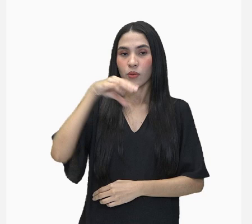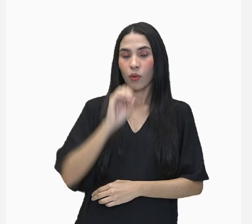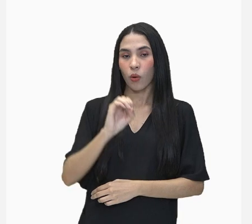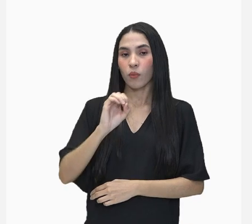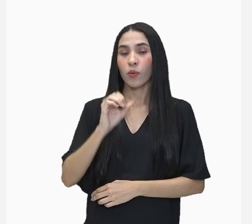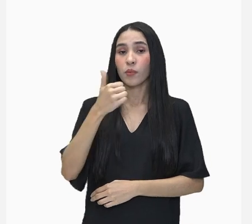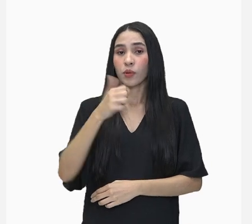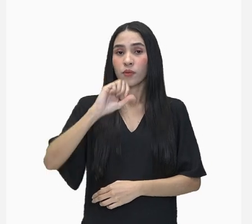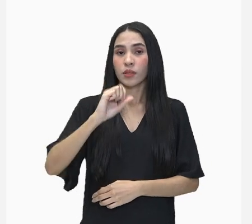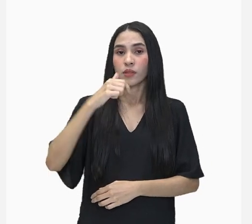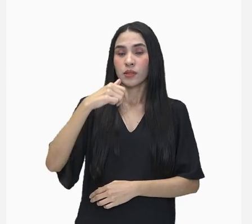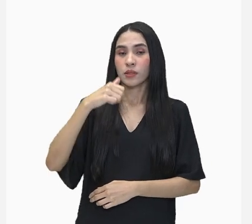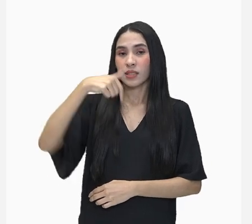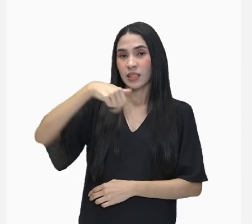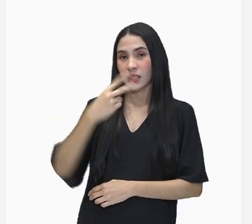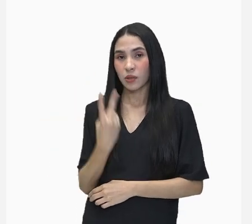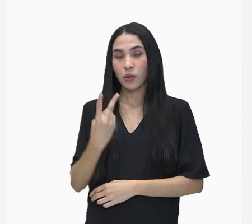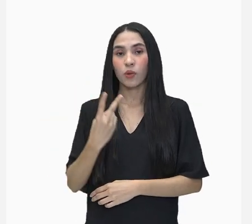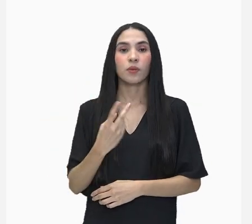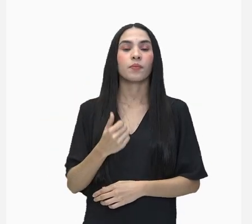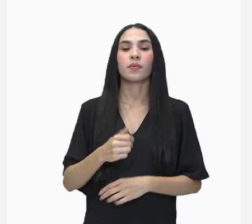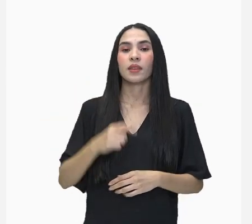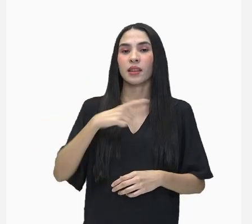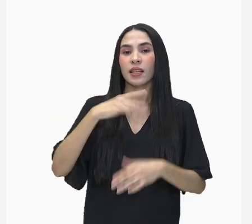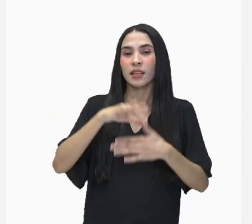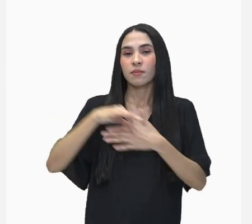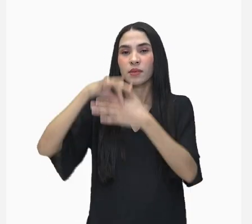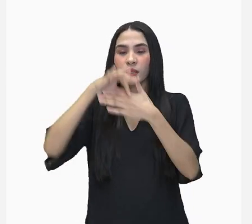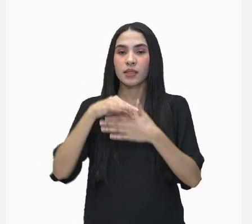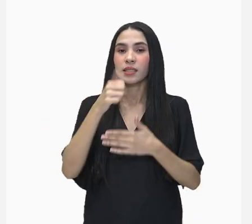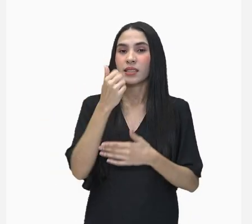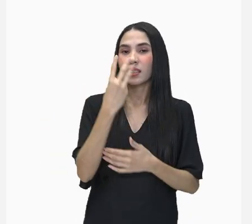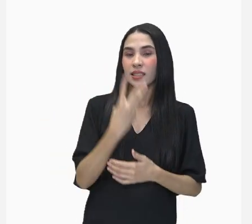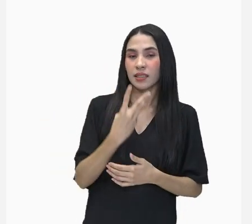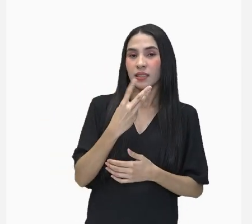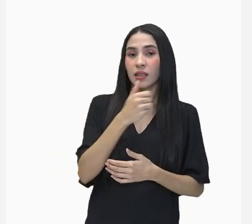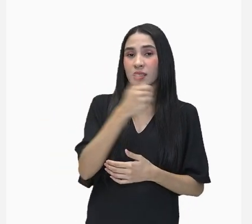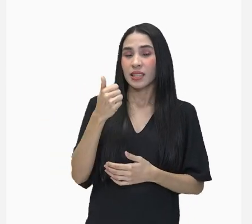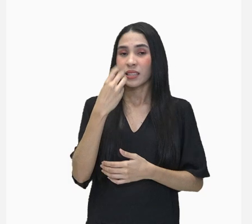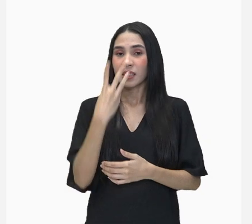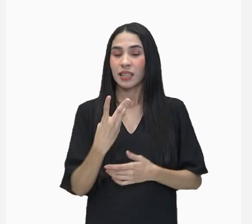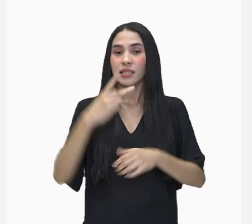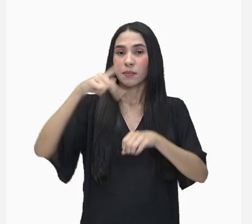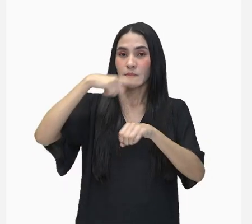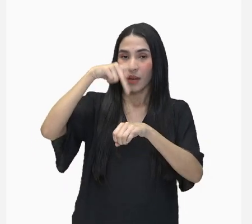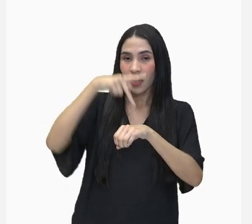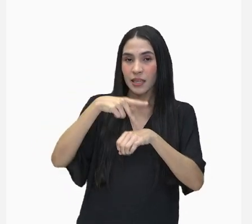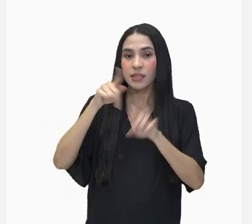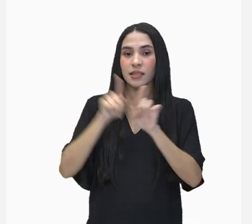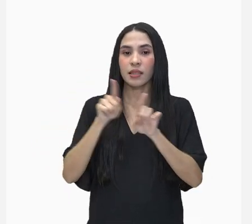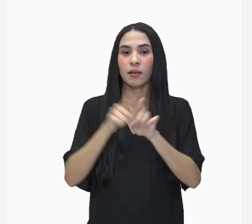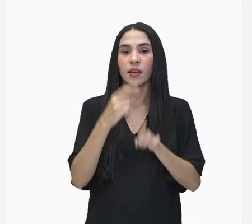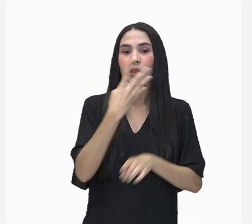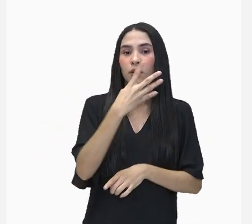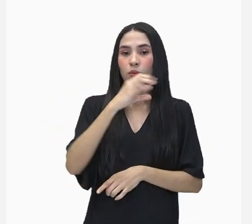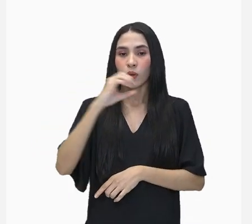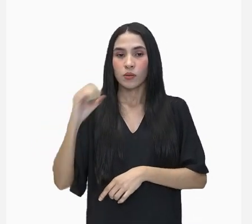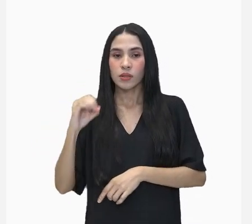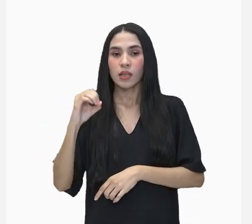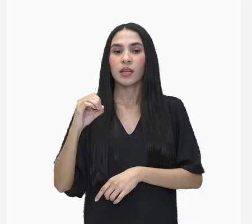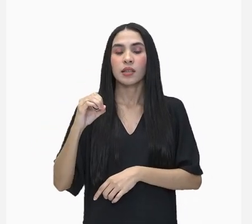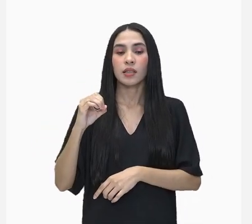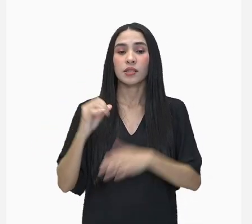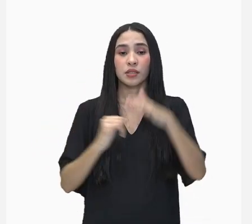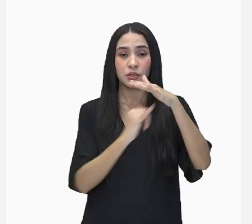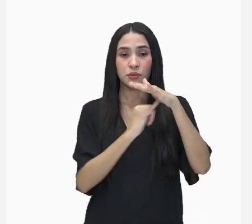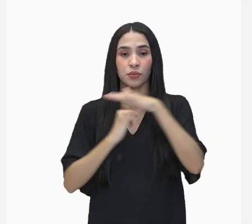né, que ela reuniu chefes de 113 países, 400 instituições governamentais e não governamentais, né?